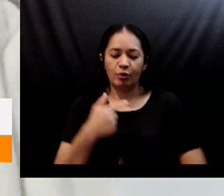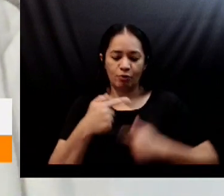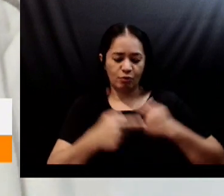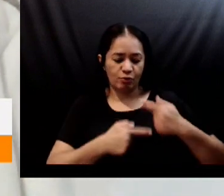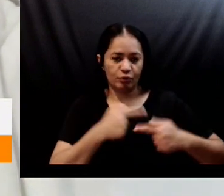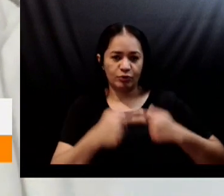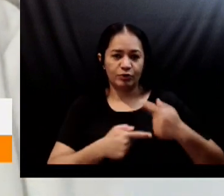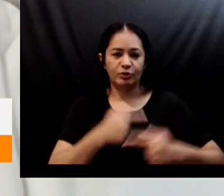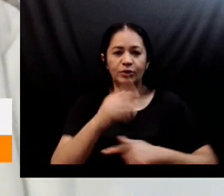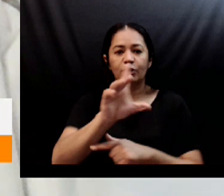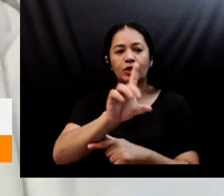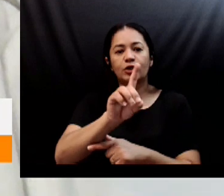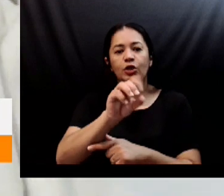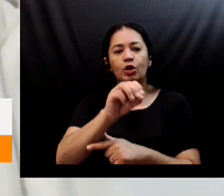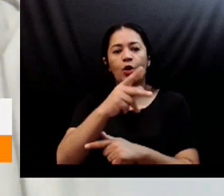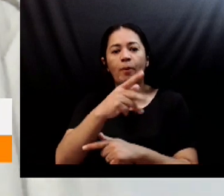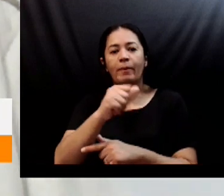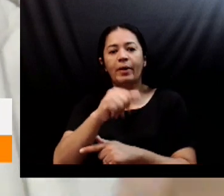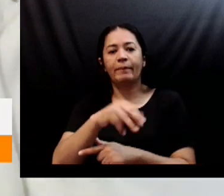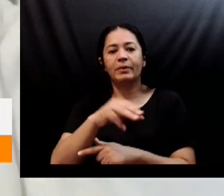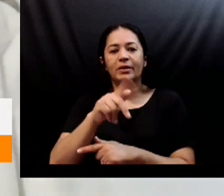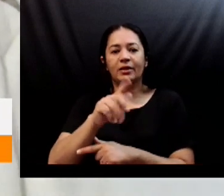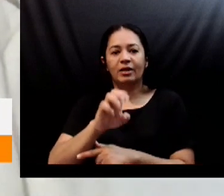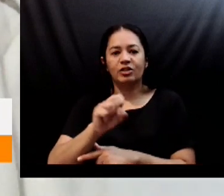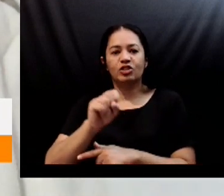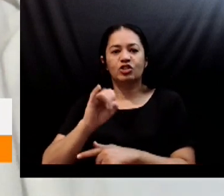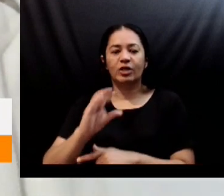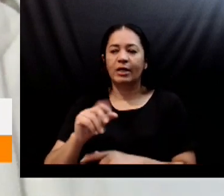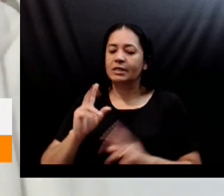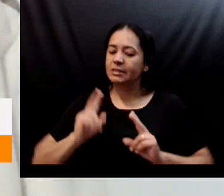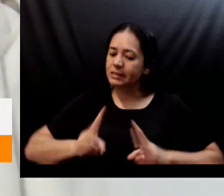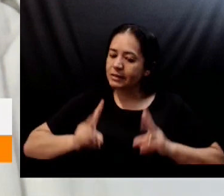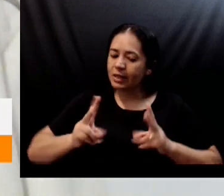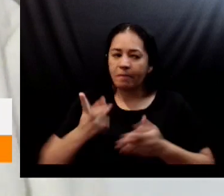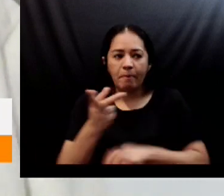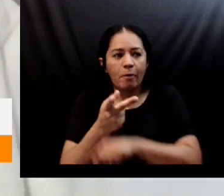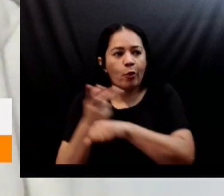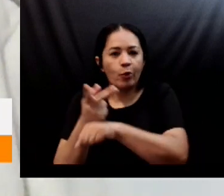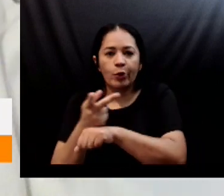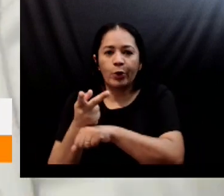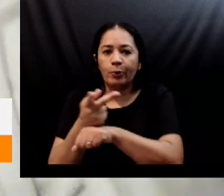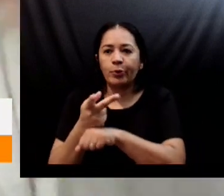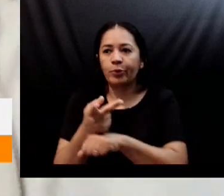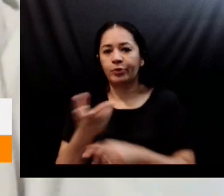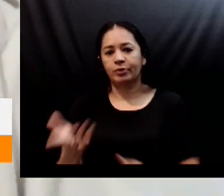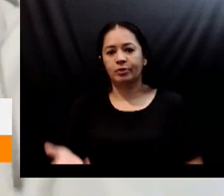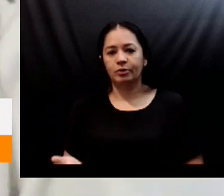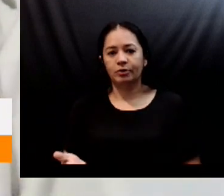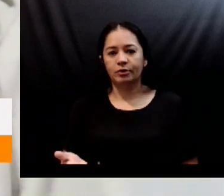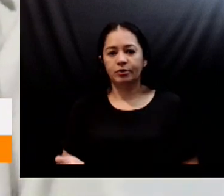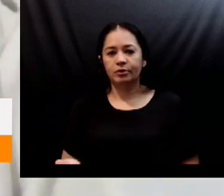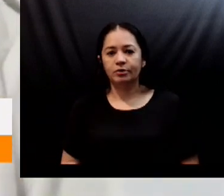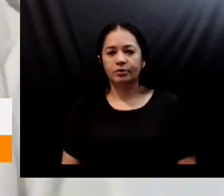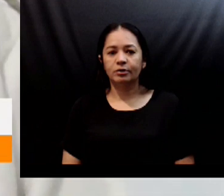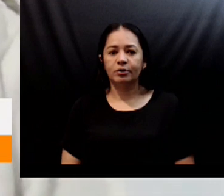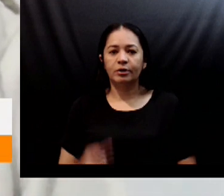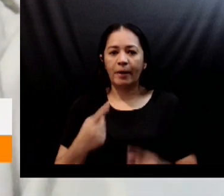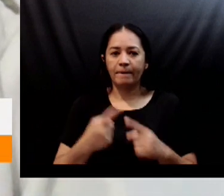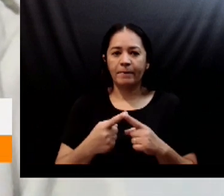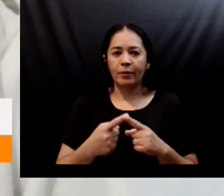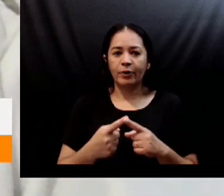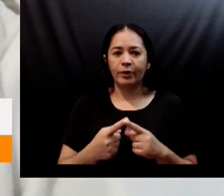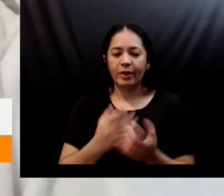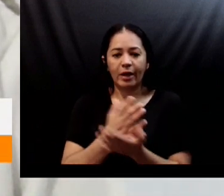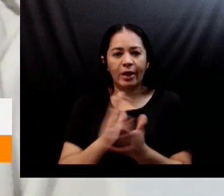O tempo inteiro estamos buscando a tal da dopamina. Que a dopamina, ela morre assim que a gente alcança aquilo